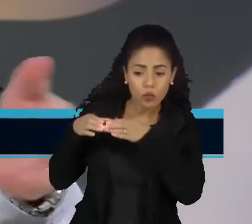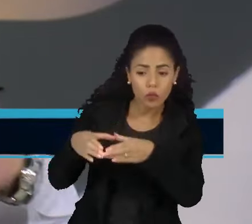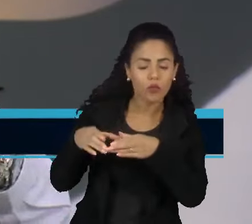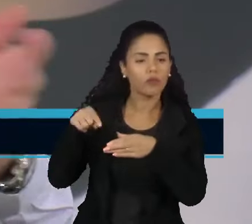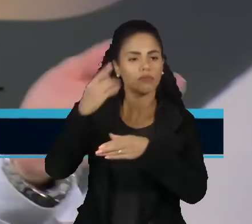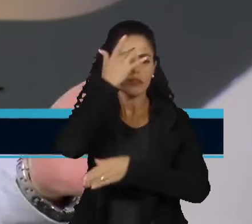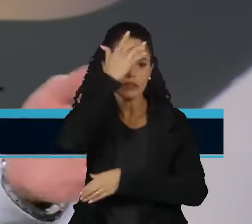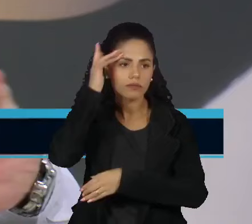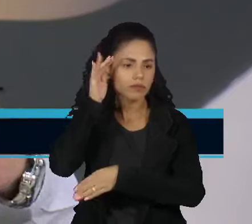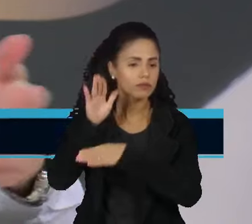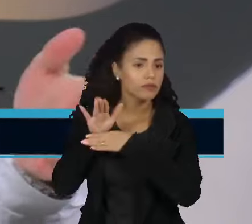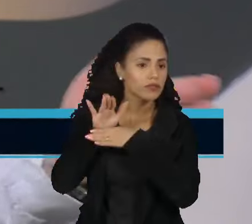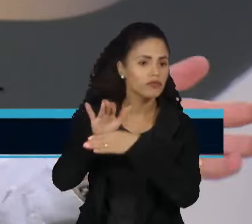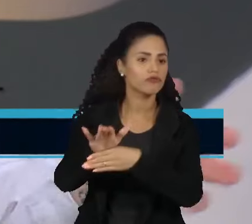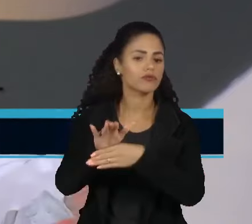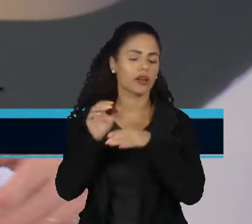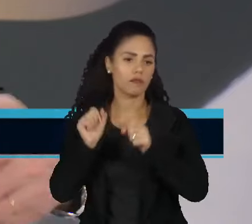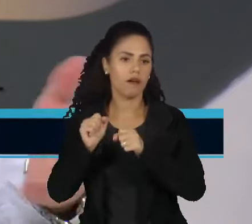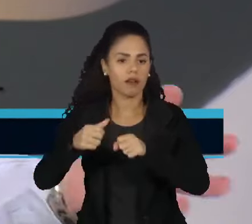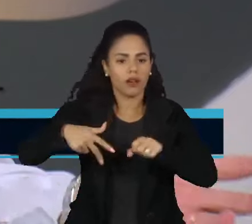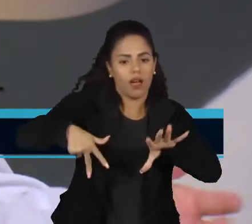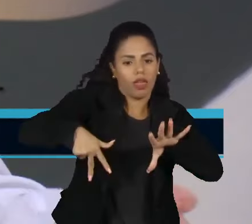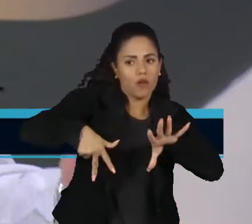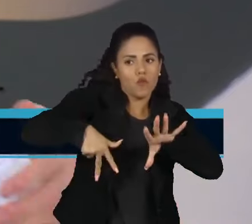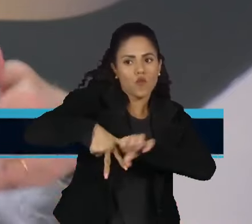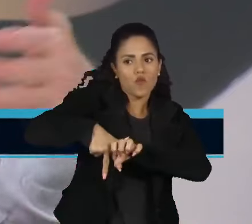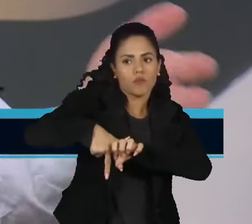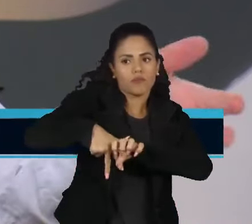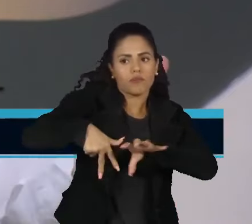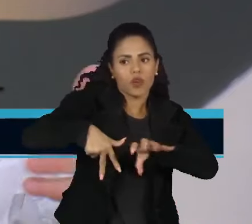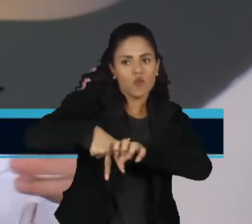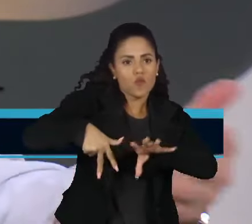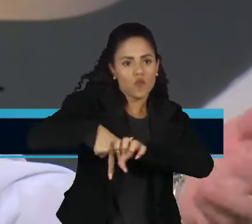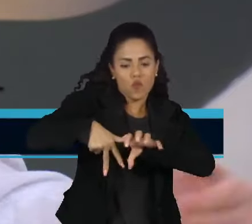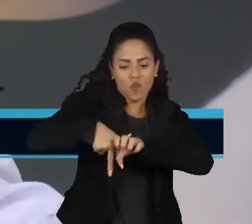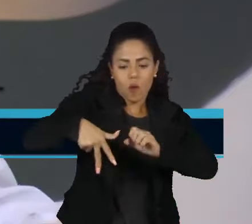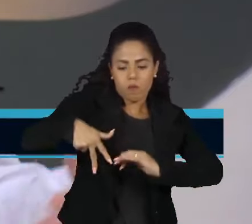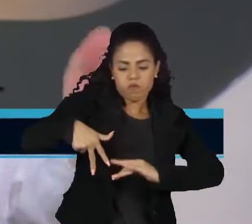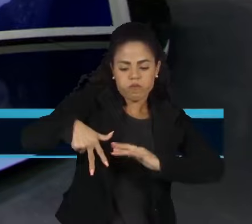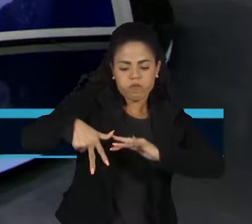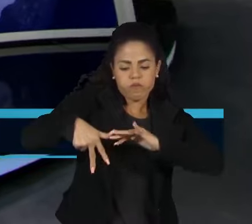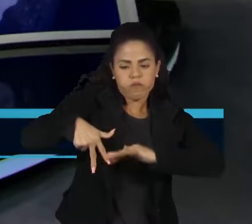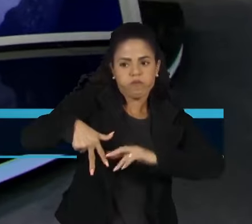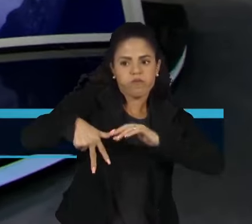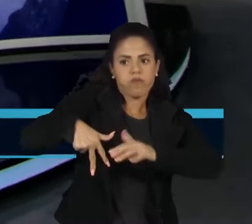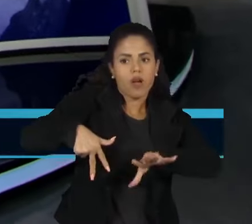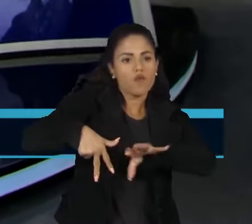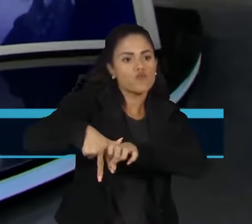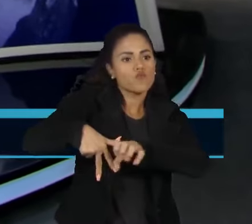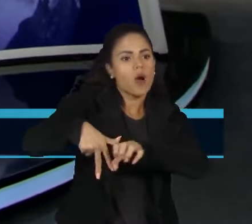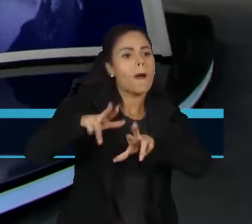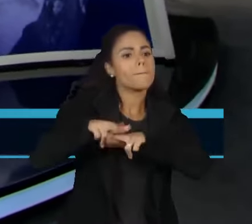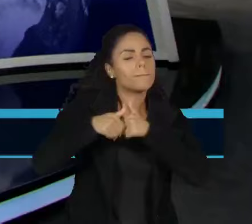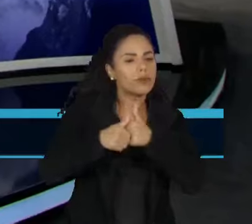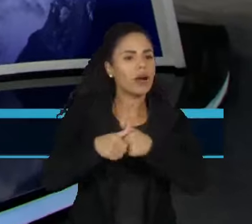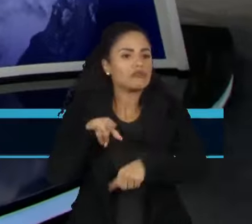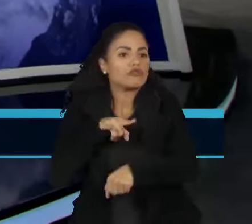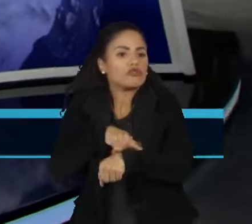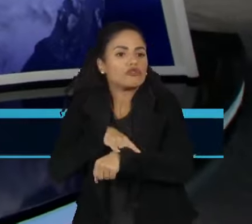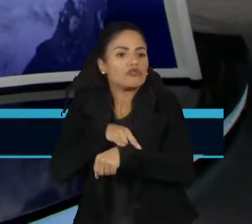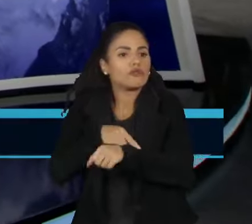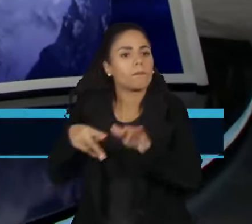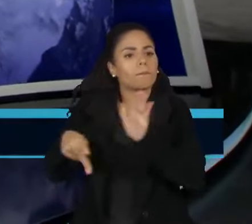das pessoas que estão sujeitas a entrar na água, que pode conter a leptospira por causa da urina dos